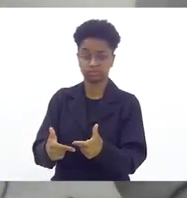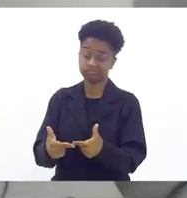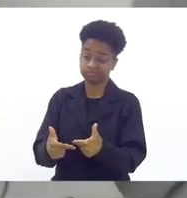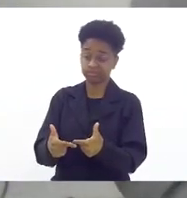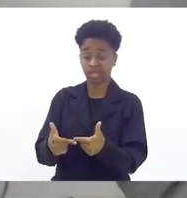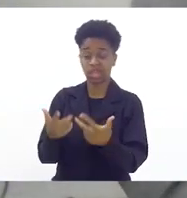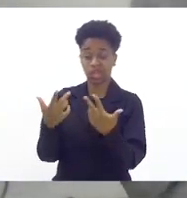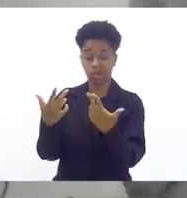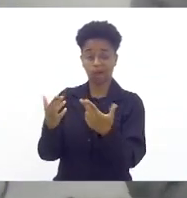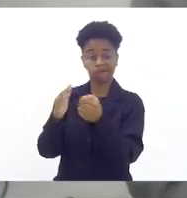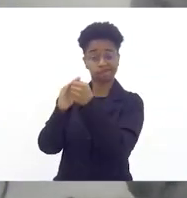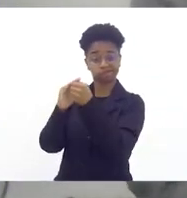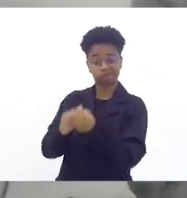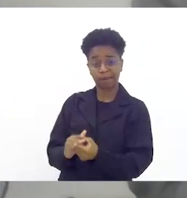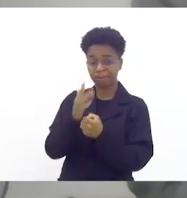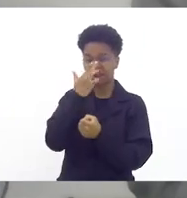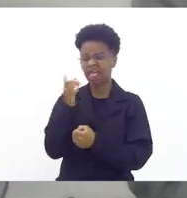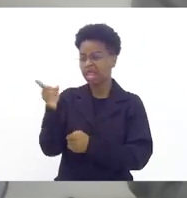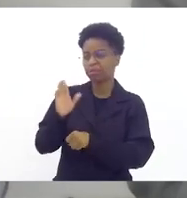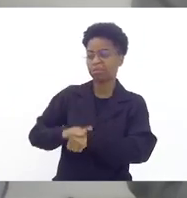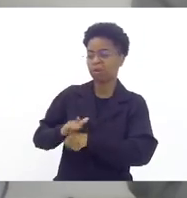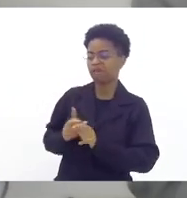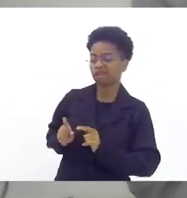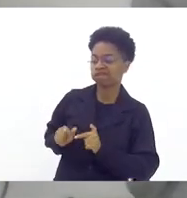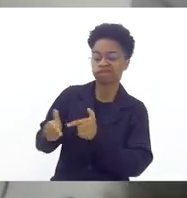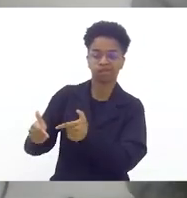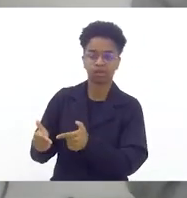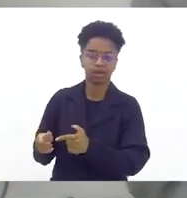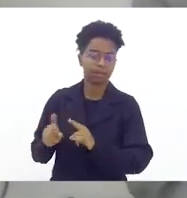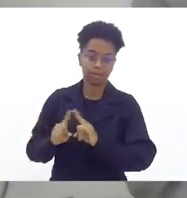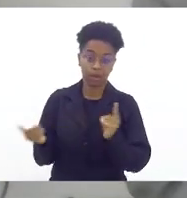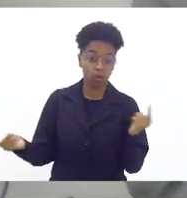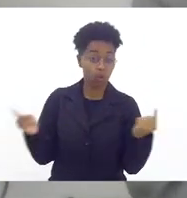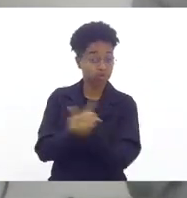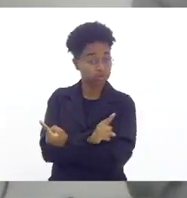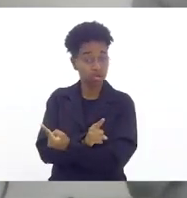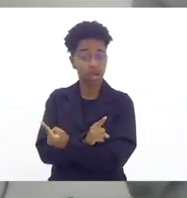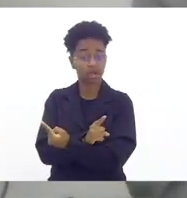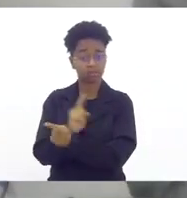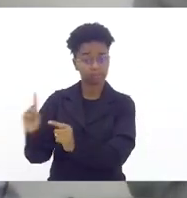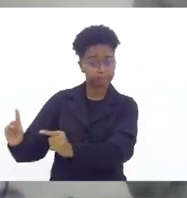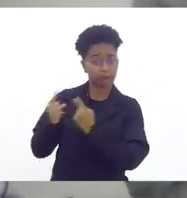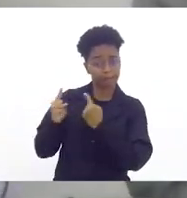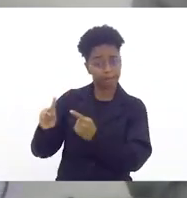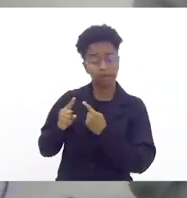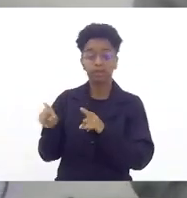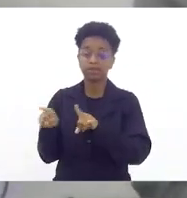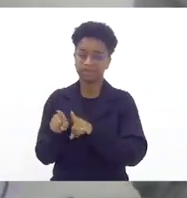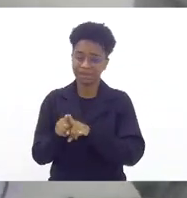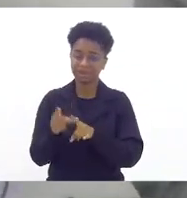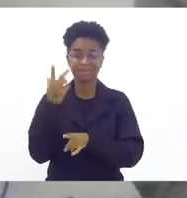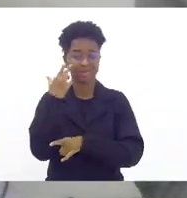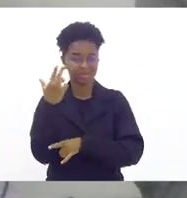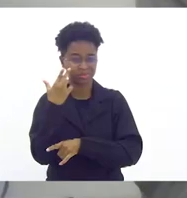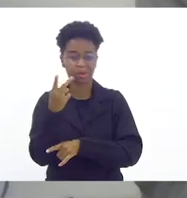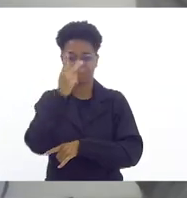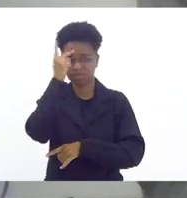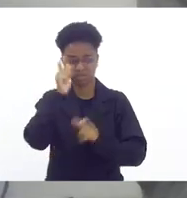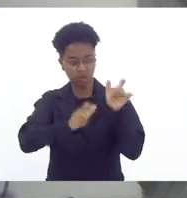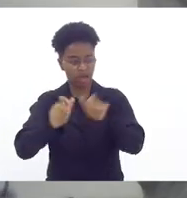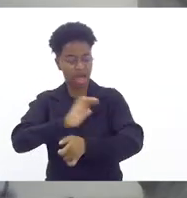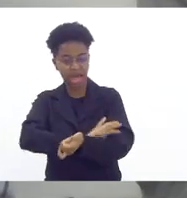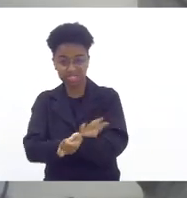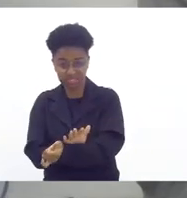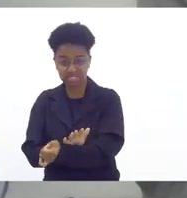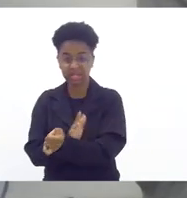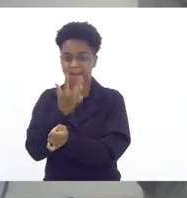ficar como ele é que provocou. E era exatamente o contrário. Aliás, os racistas, volta e meia, transformam as vítimas em réus, que